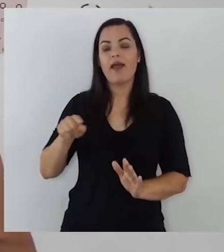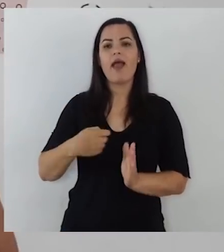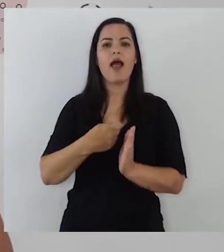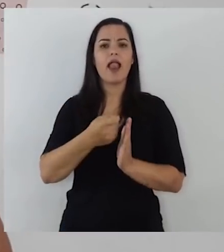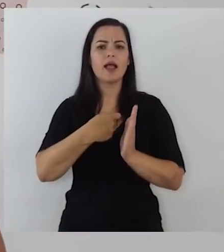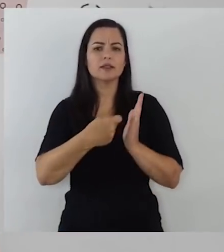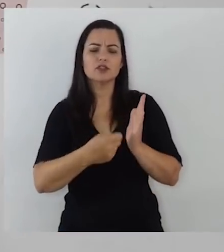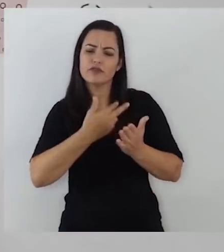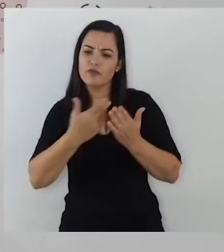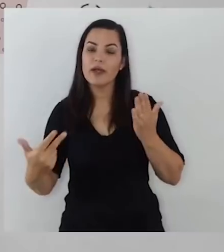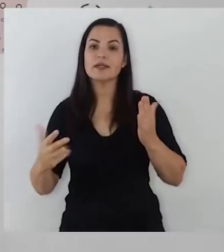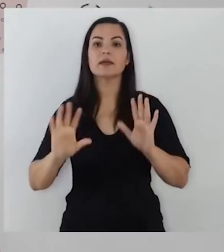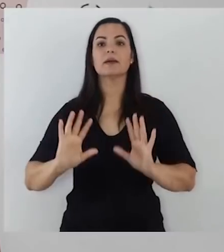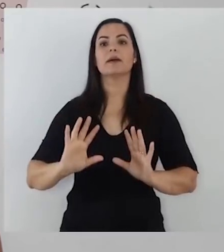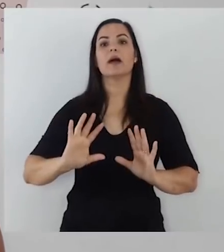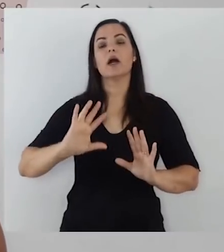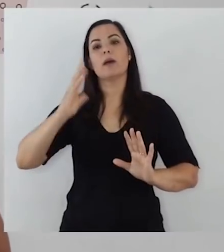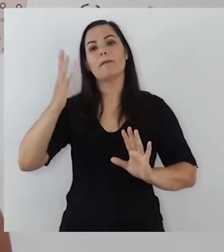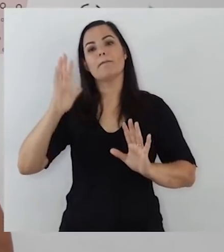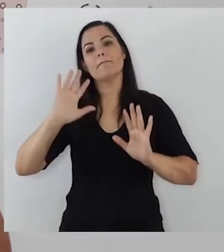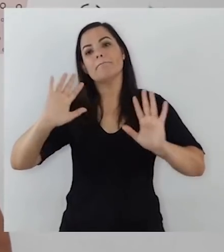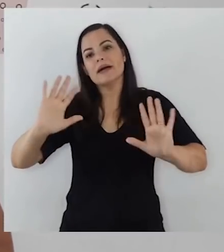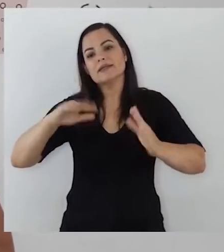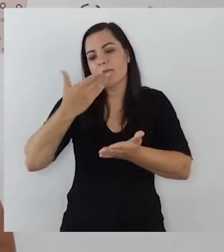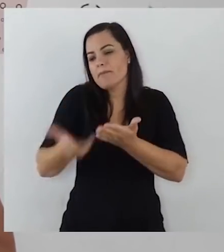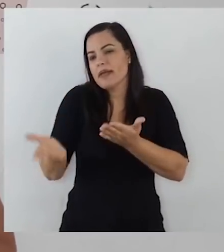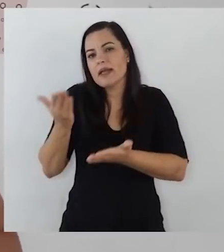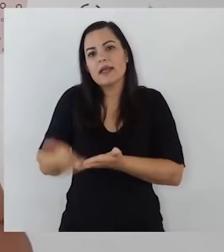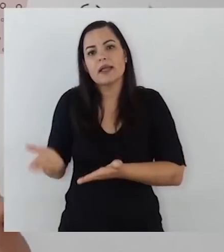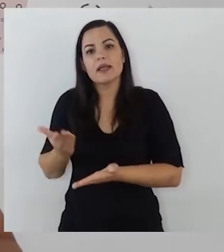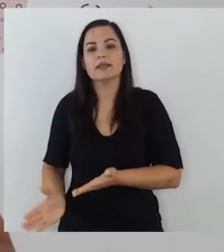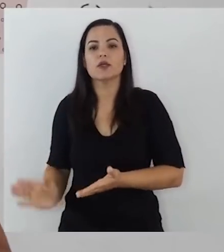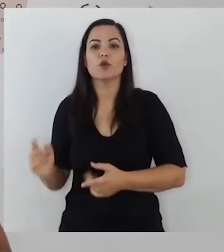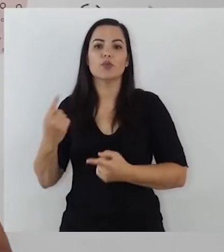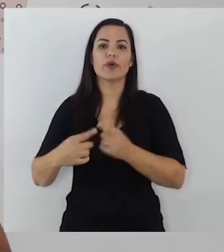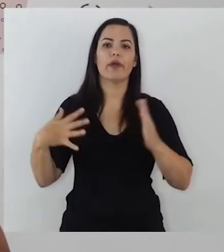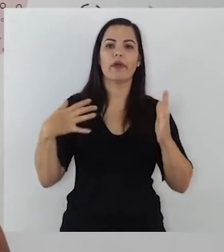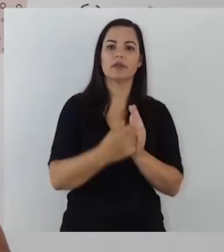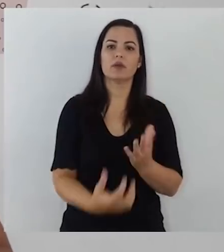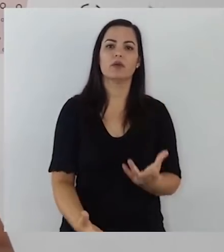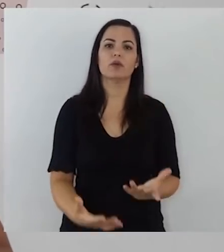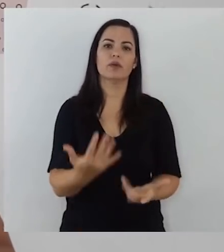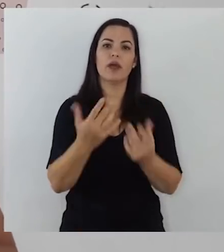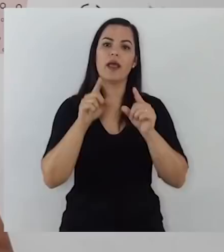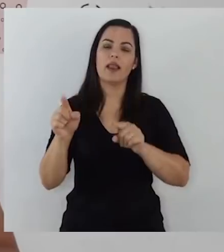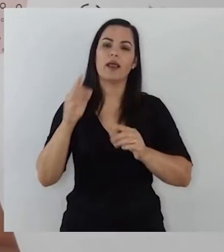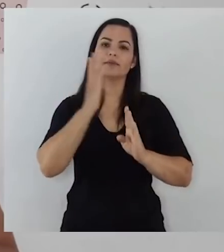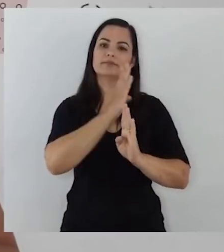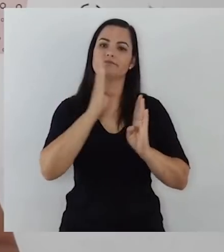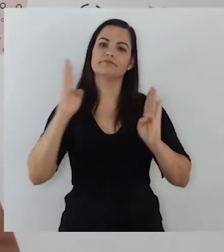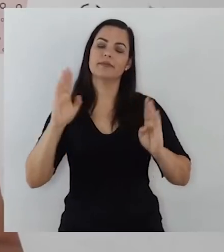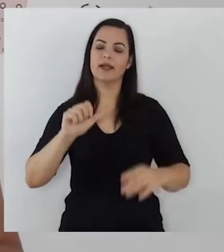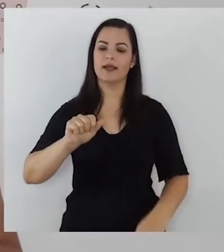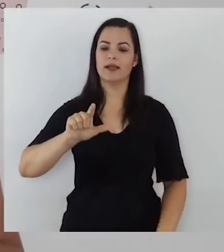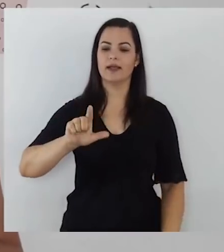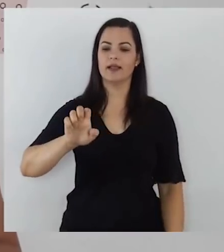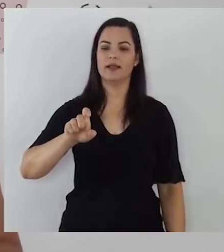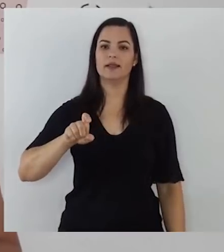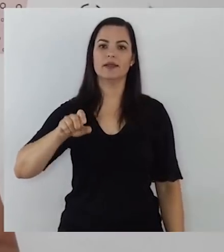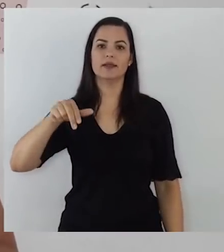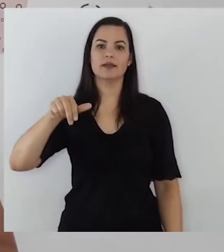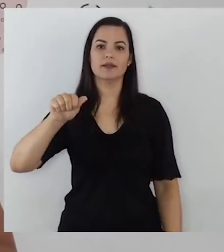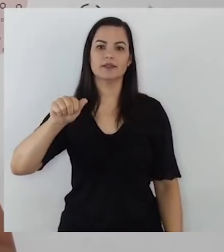terrível acidente que aconteceu na Biblioteca de Alexandria. E tudo que nós conhecemos um pouco a respeito dessa história é a